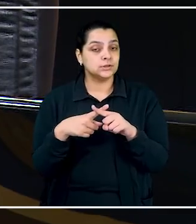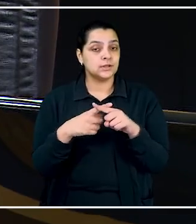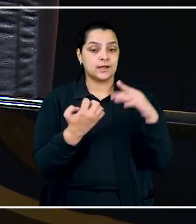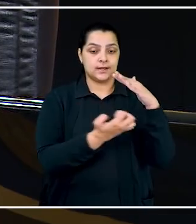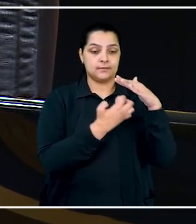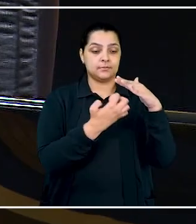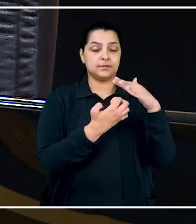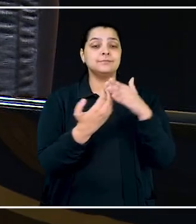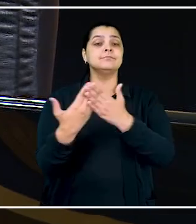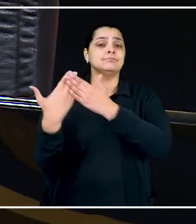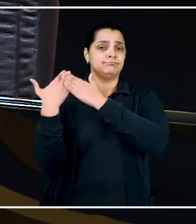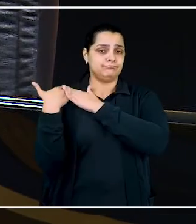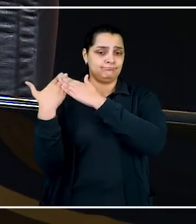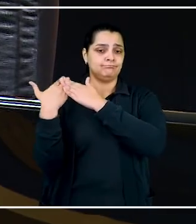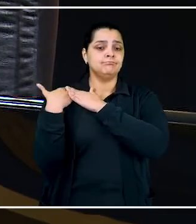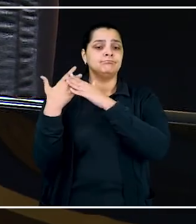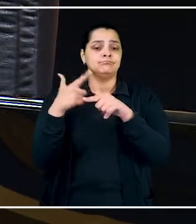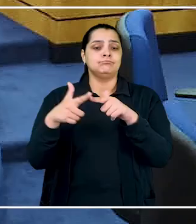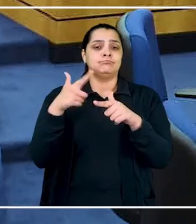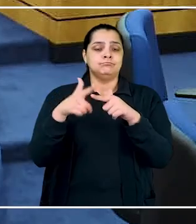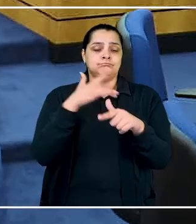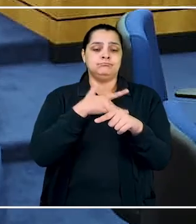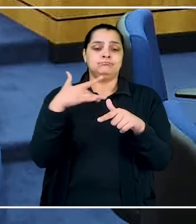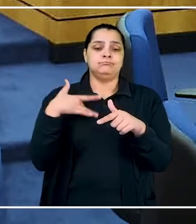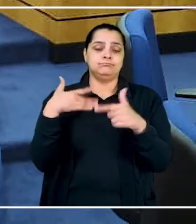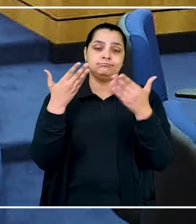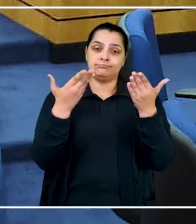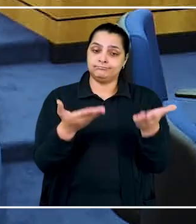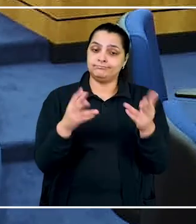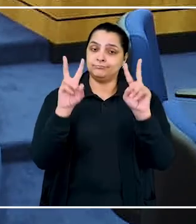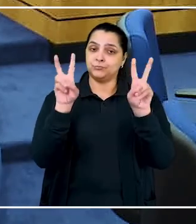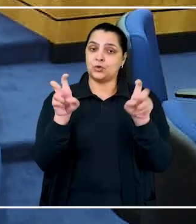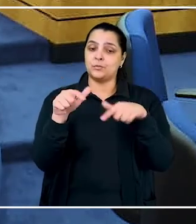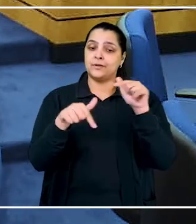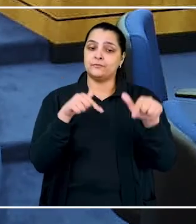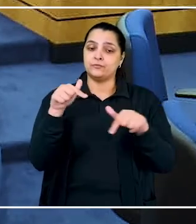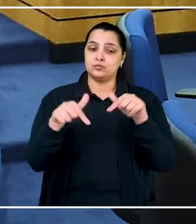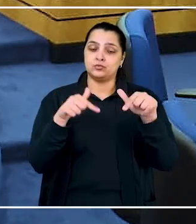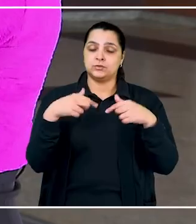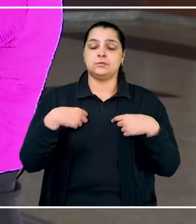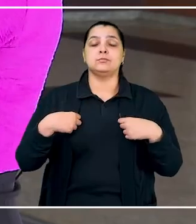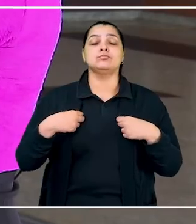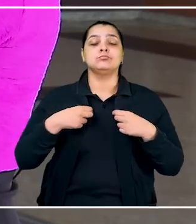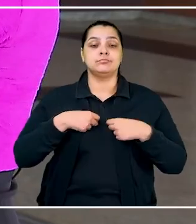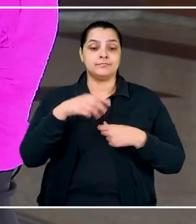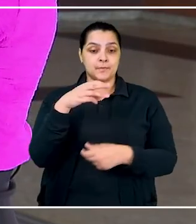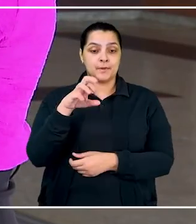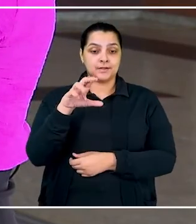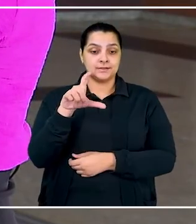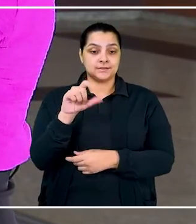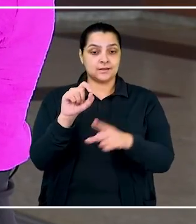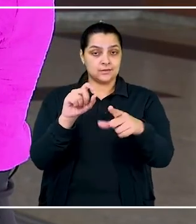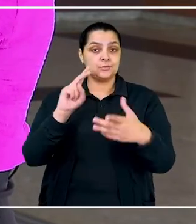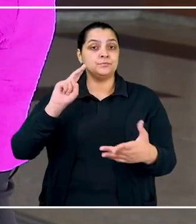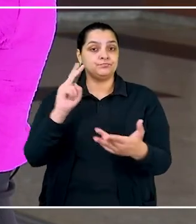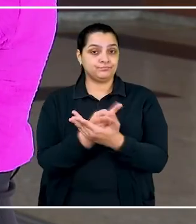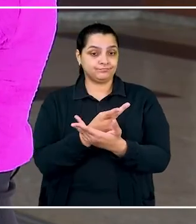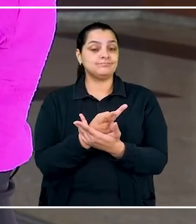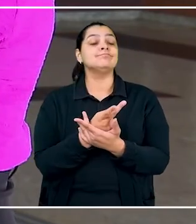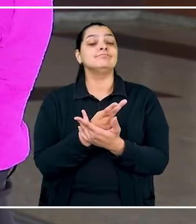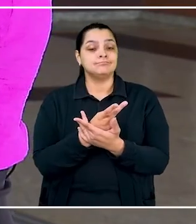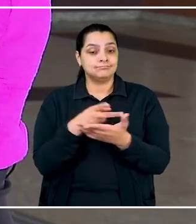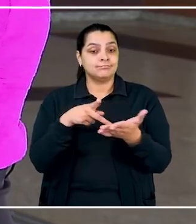a empregadora tem responsabilidade pelos problemas de saúde relacionados à função. O Marcelo, que sofreu na pele